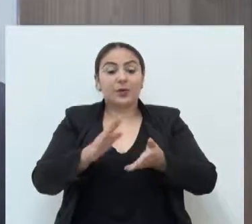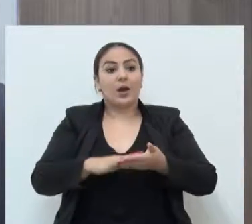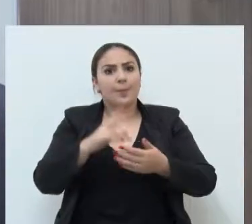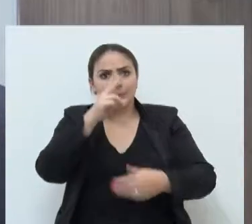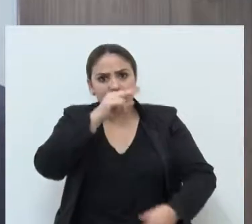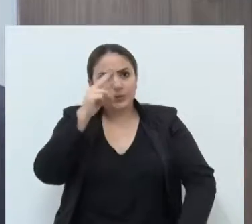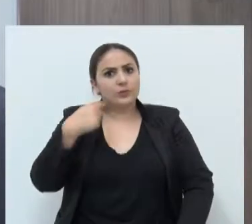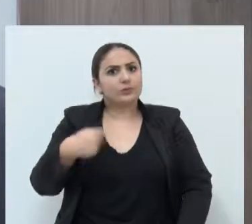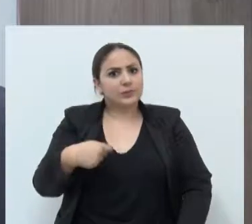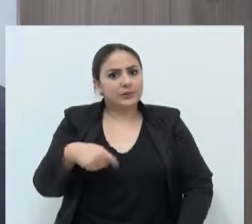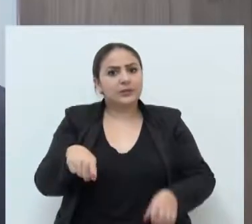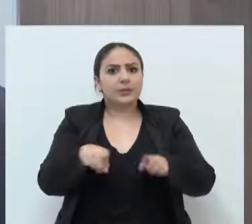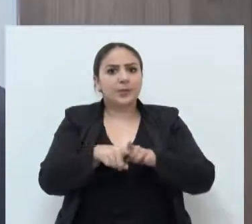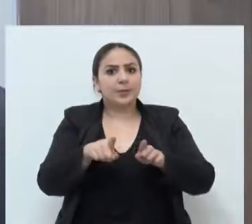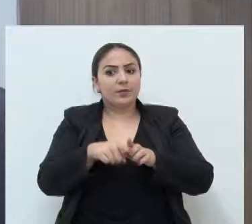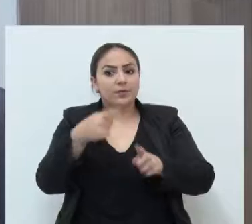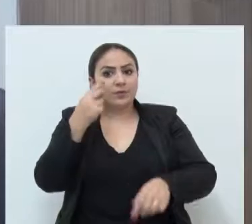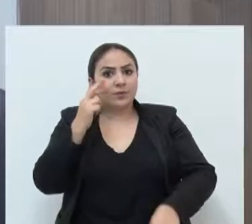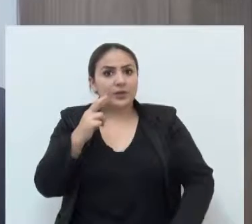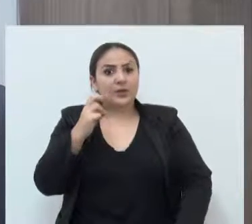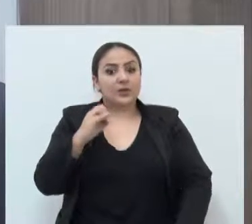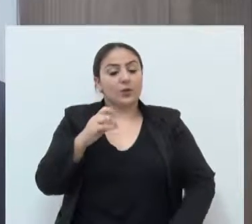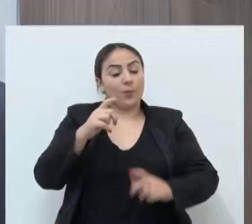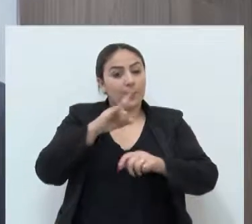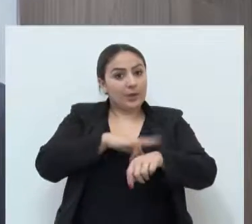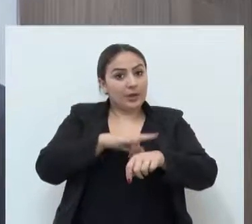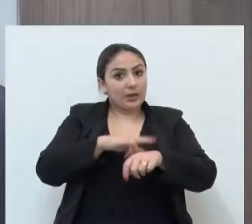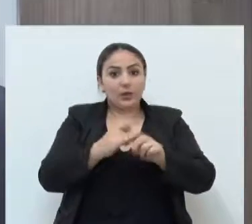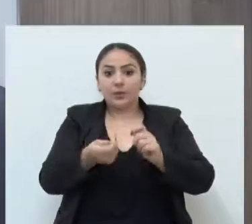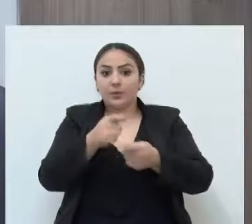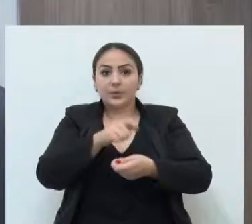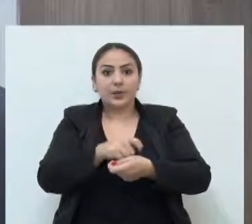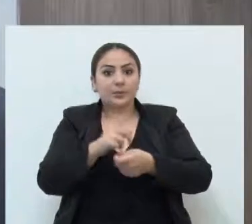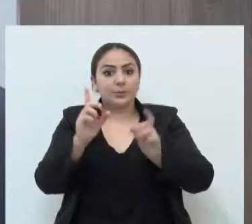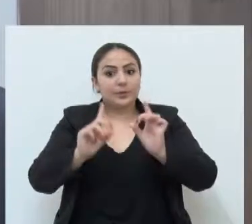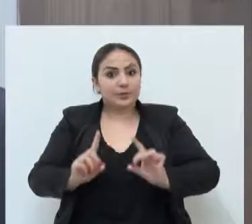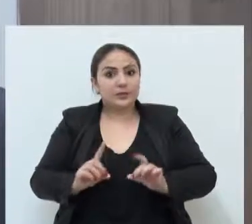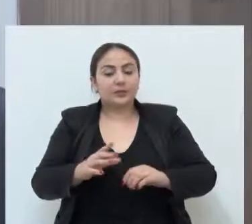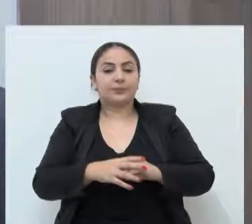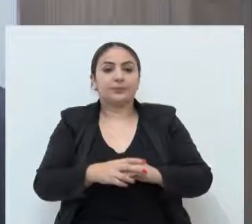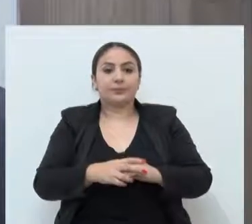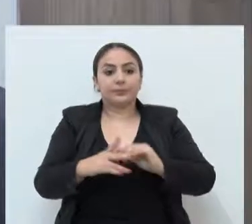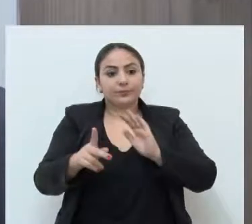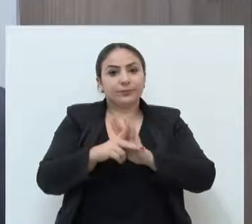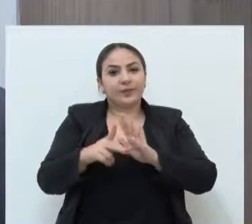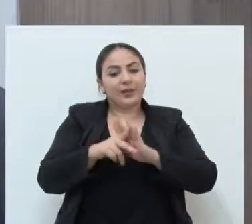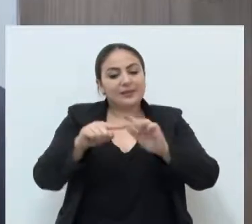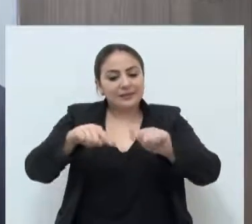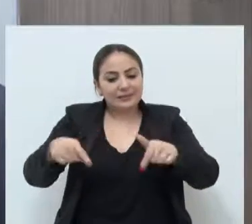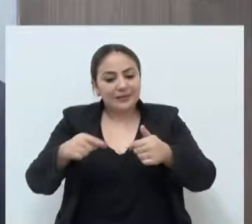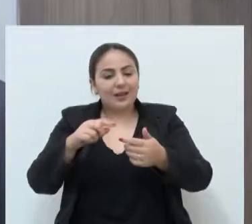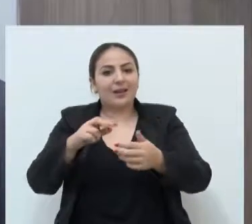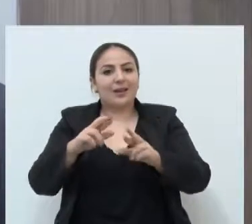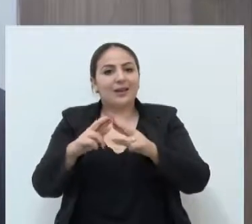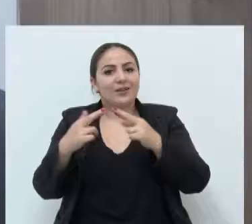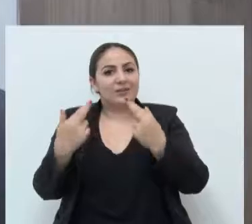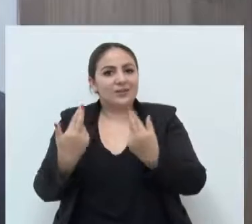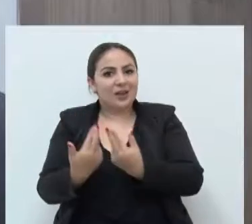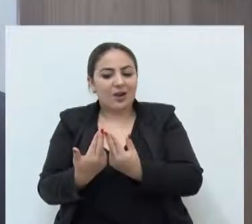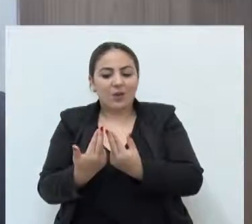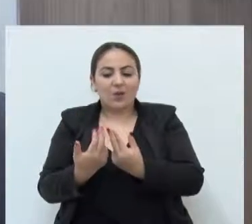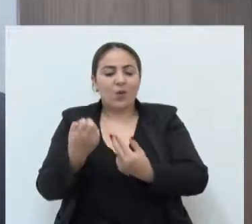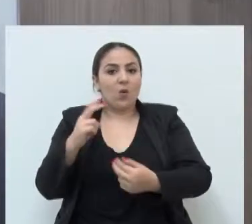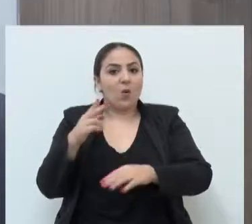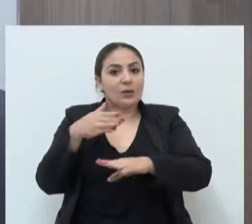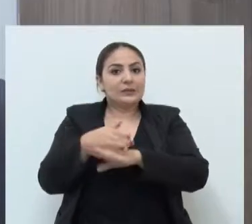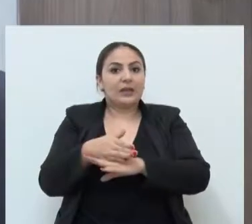prédio principal, que o banheiro não é adaptado para deficiente. A própria sala de reuniões, ou